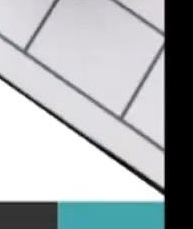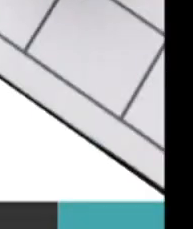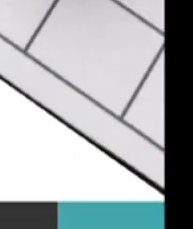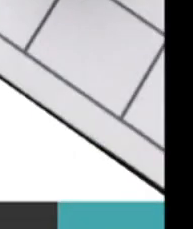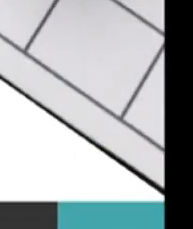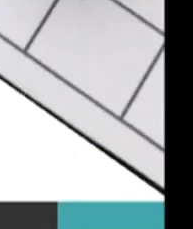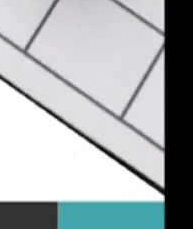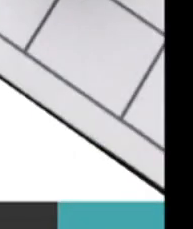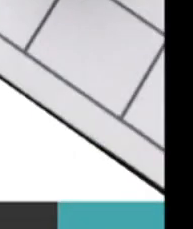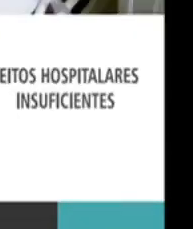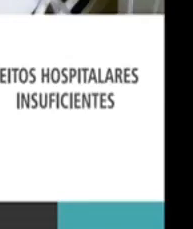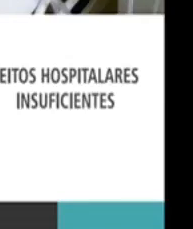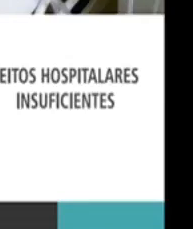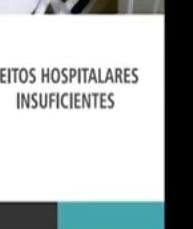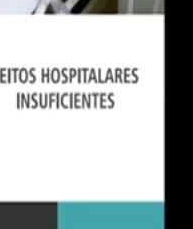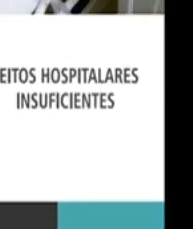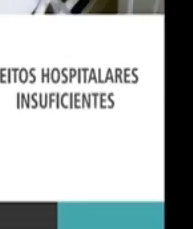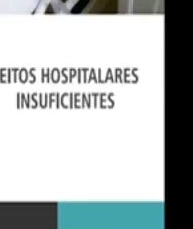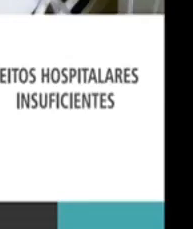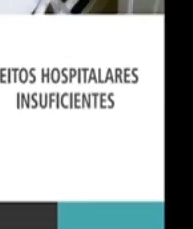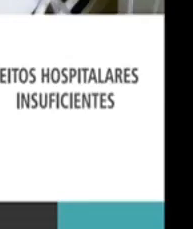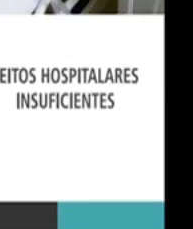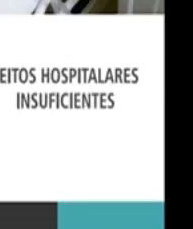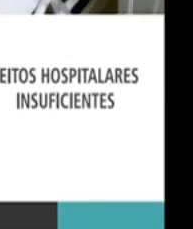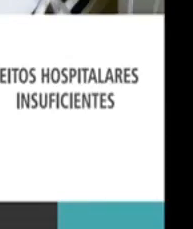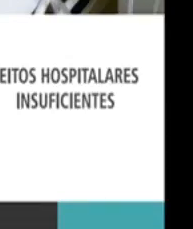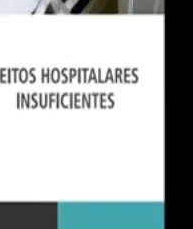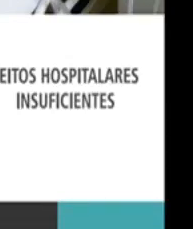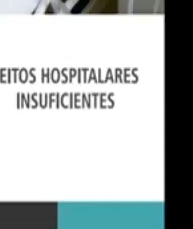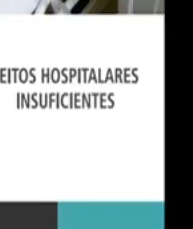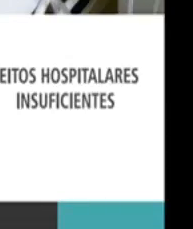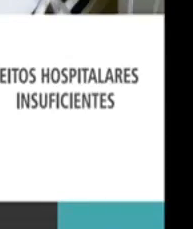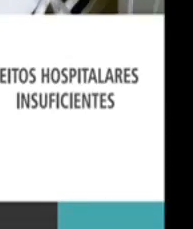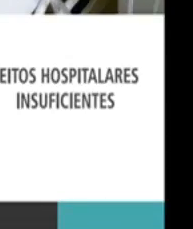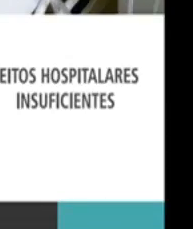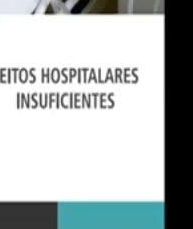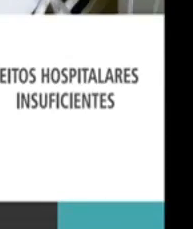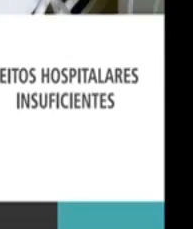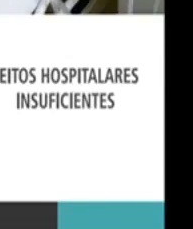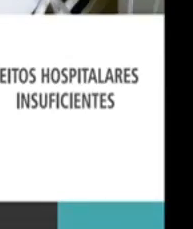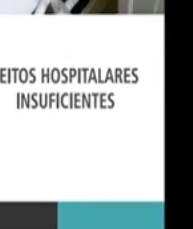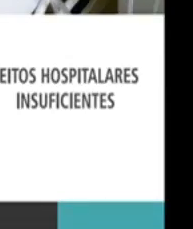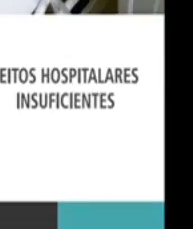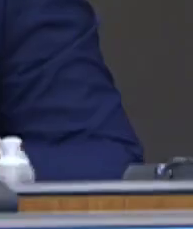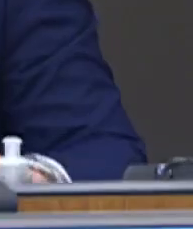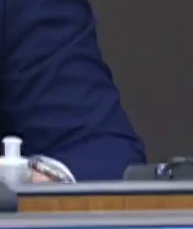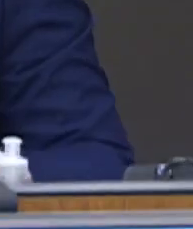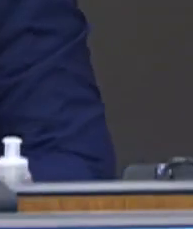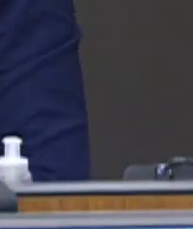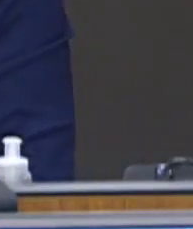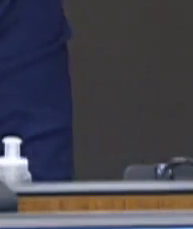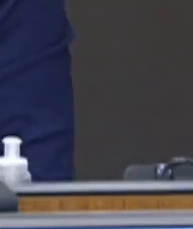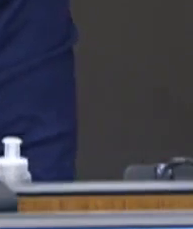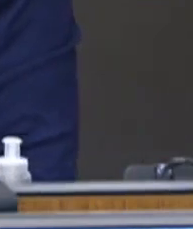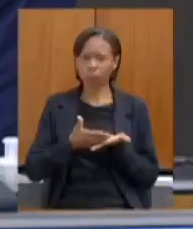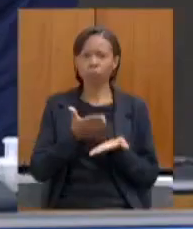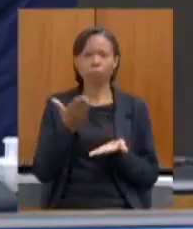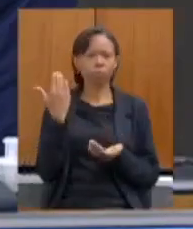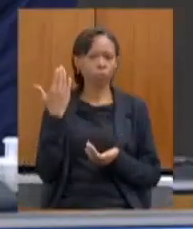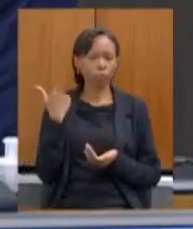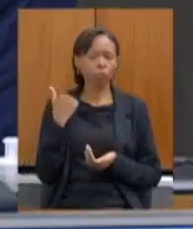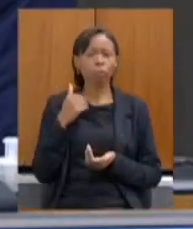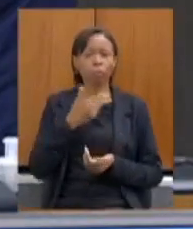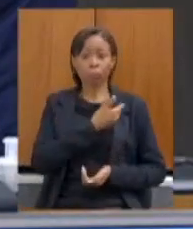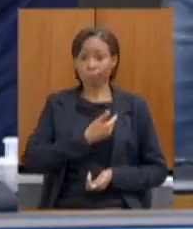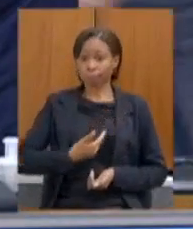Logo que começou a pandemia, dia 13 de março de 2020, foi quando o governador